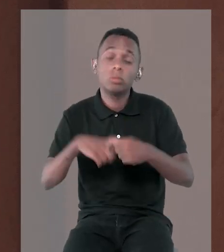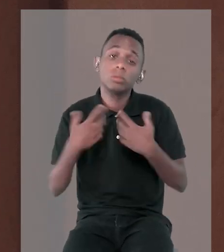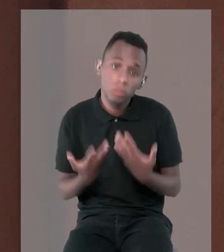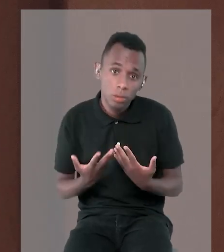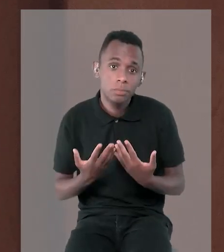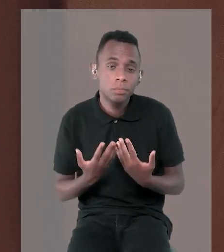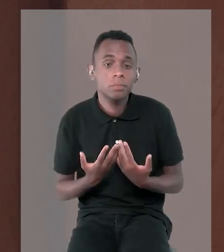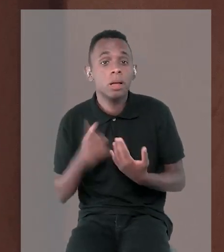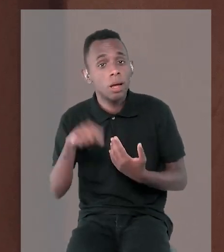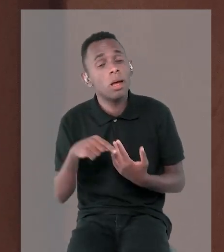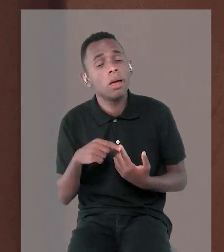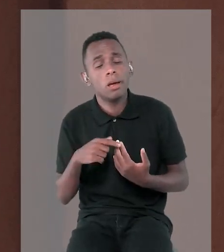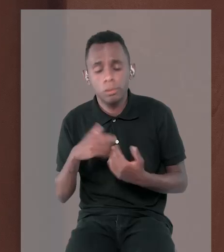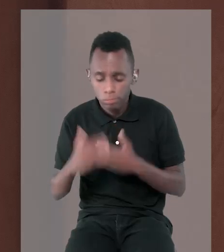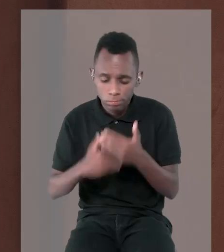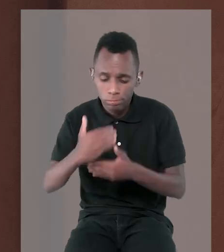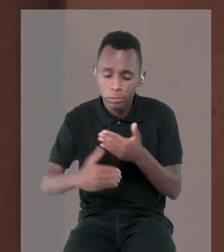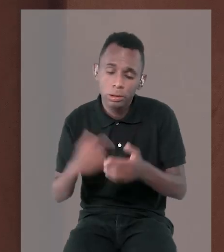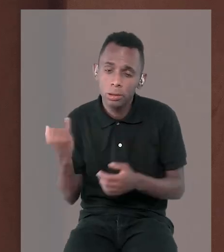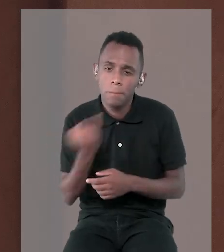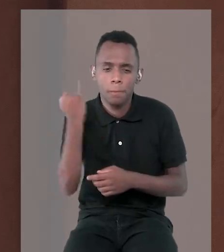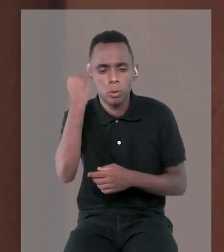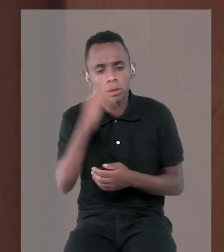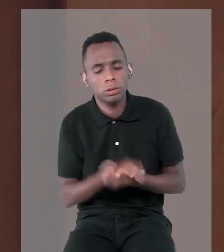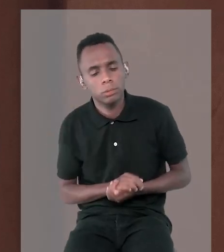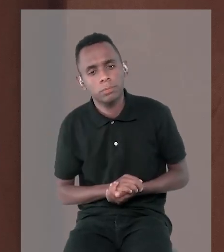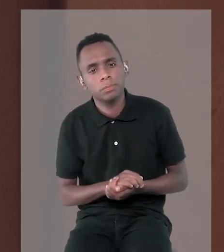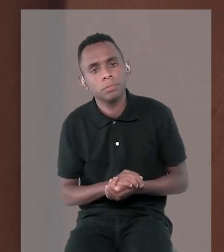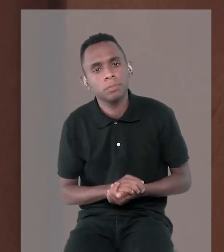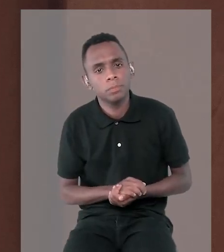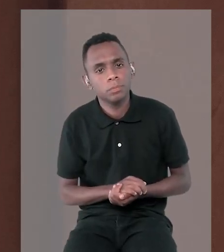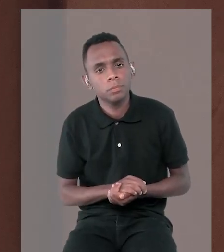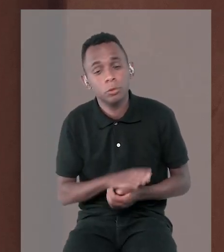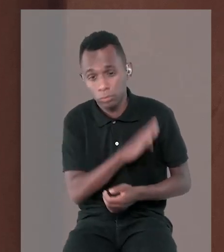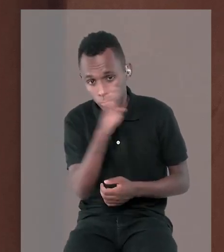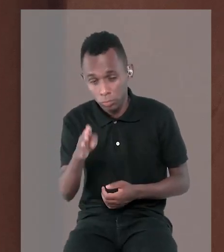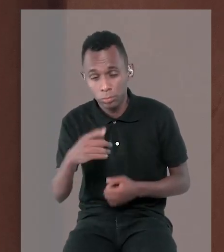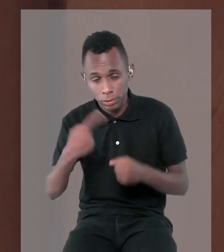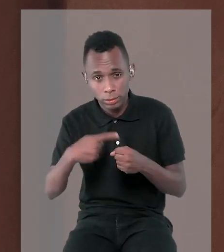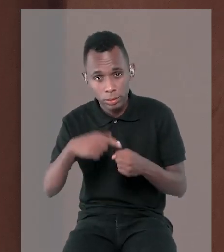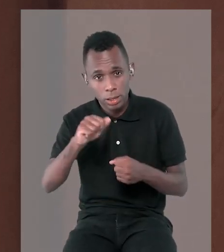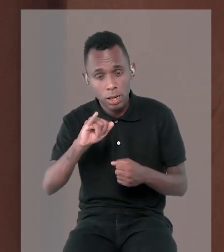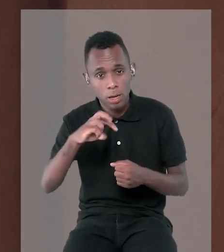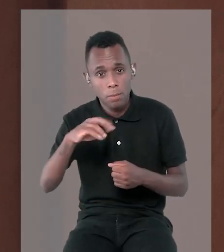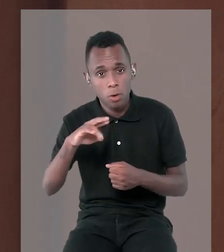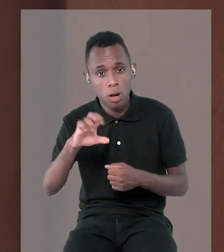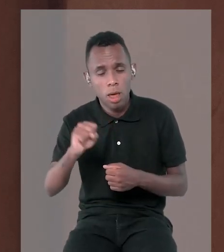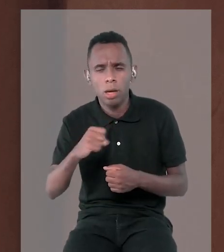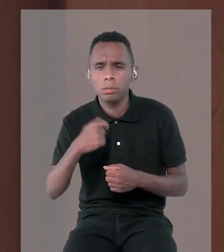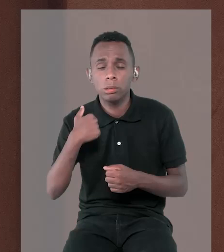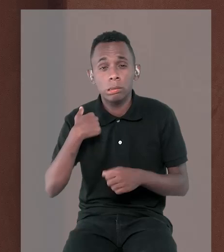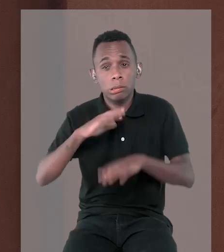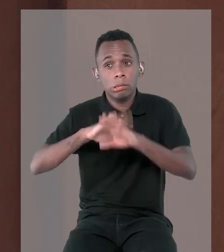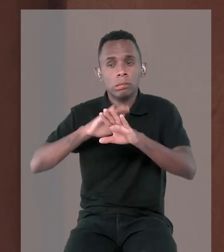ser o grande passo que a gente vai dar. Eu fui lá para Aimorés com uma visão,